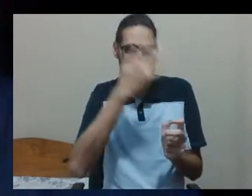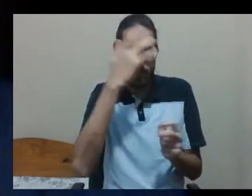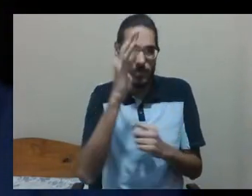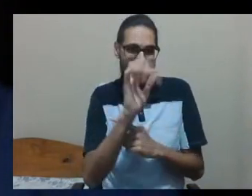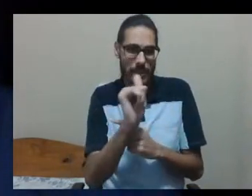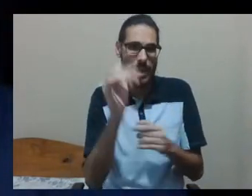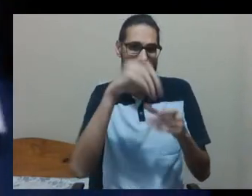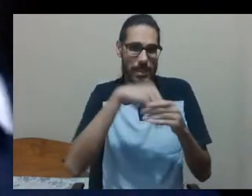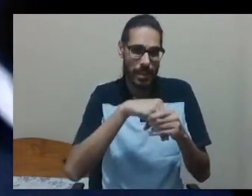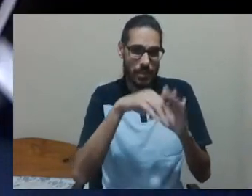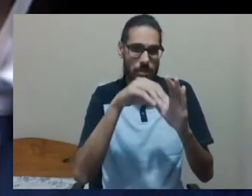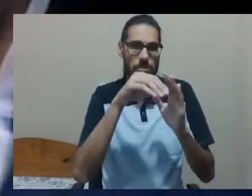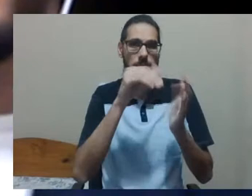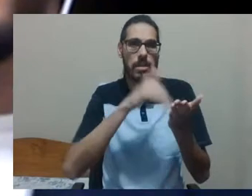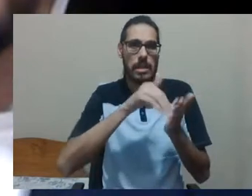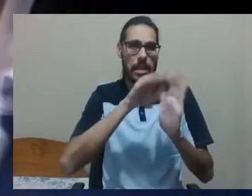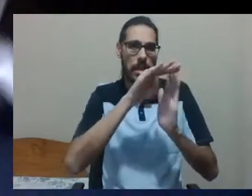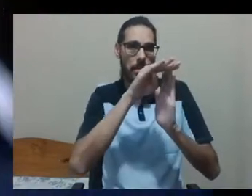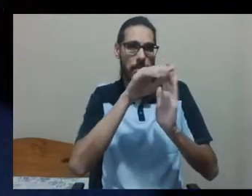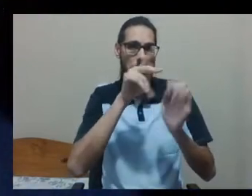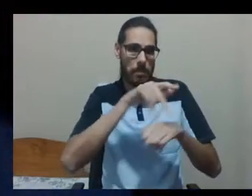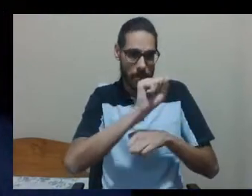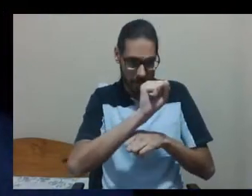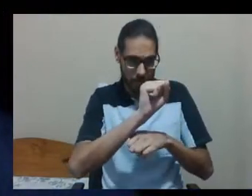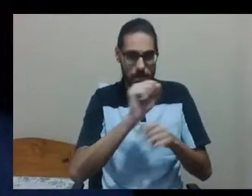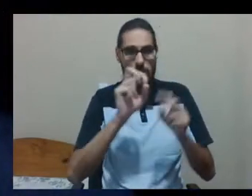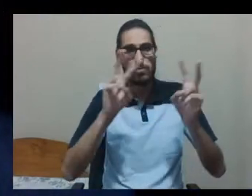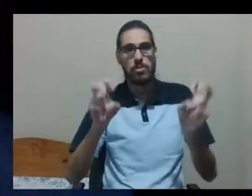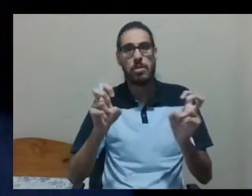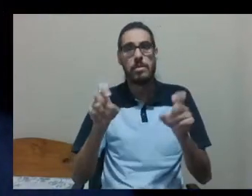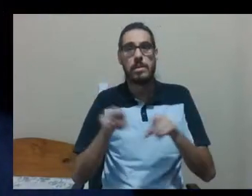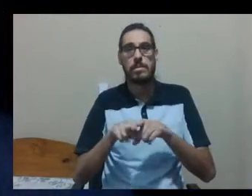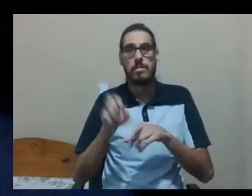pós. A questão da alocação dos estagiários,